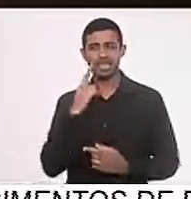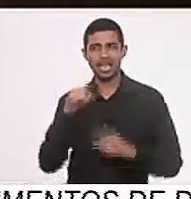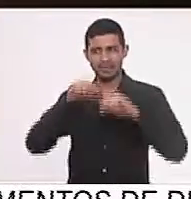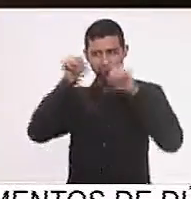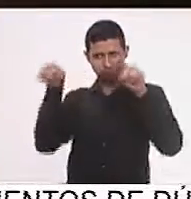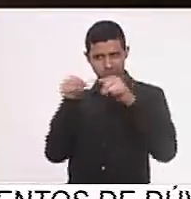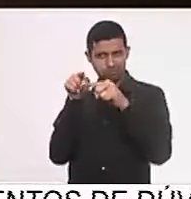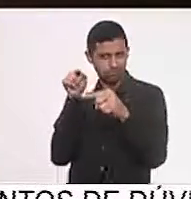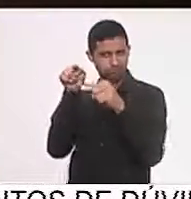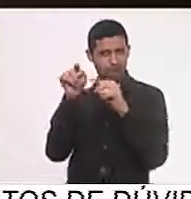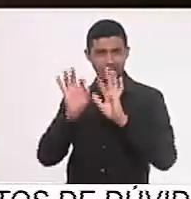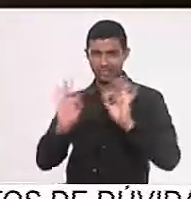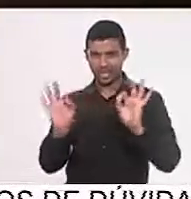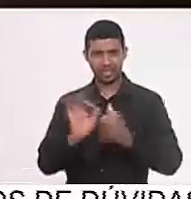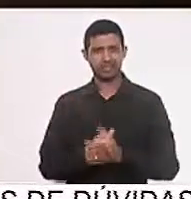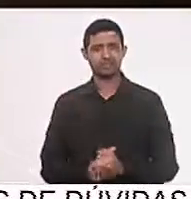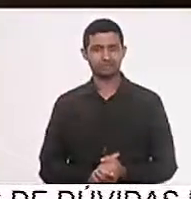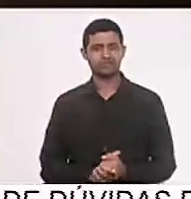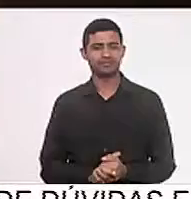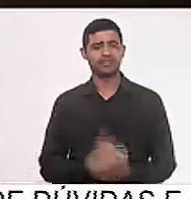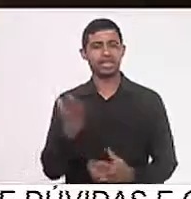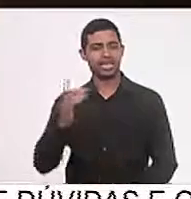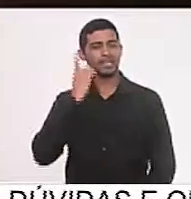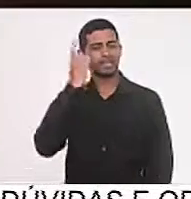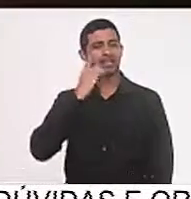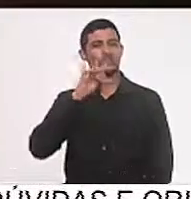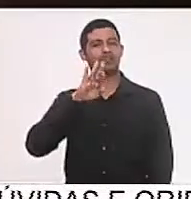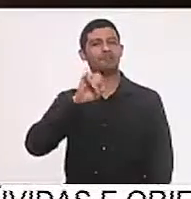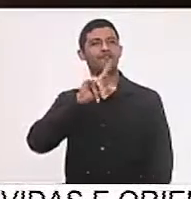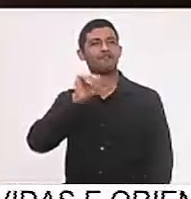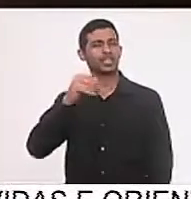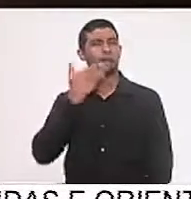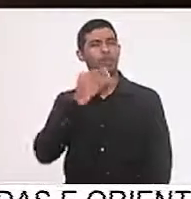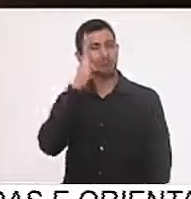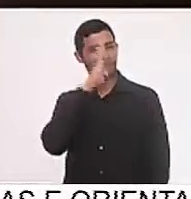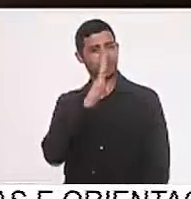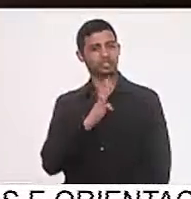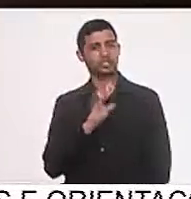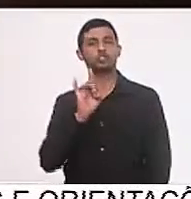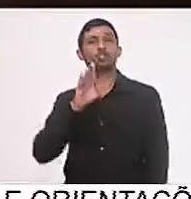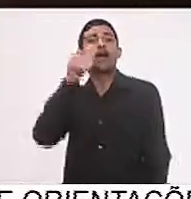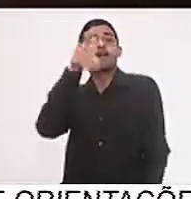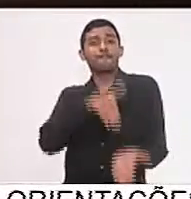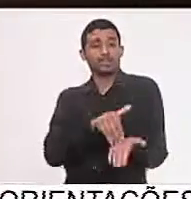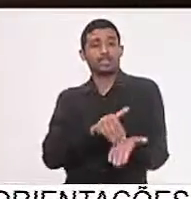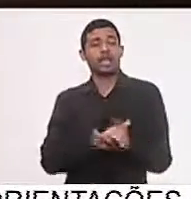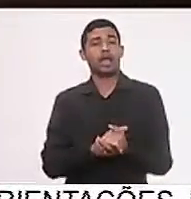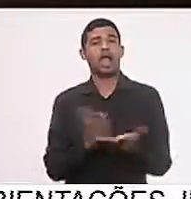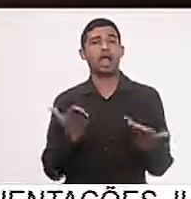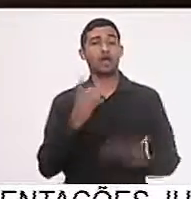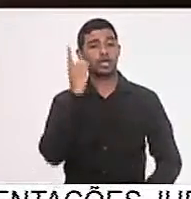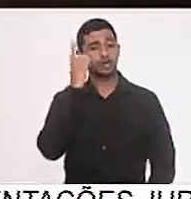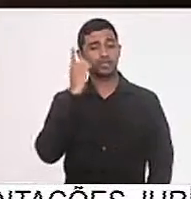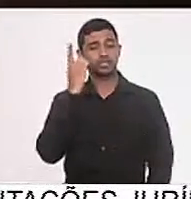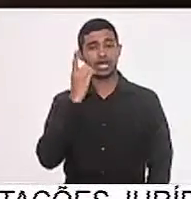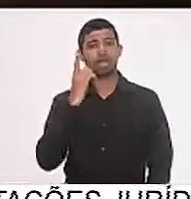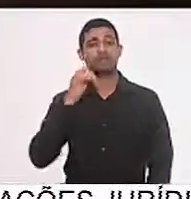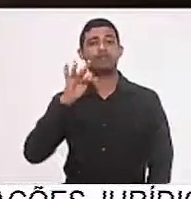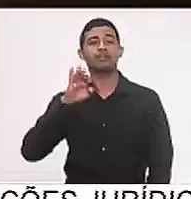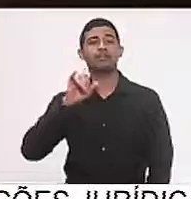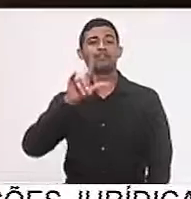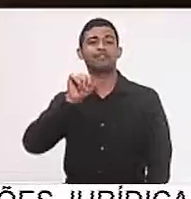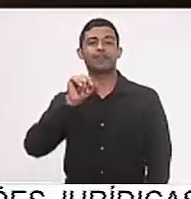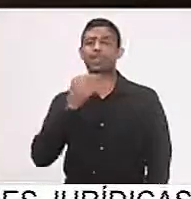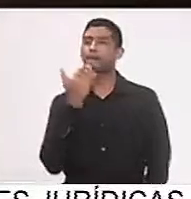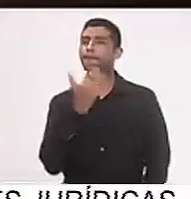minhas palavras, deputado Alexandre Freitas, que muito orgulho trouxe ao Brasil. Agora, para finalizar, essa importante discussão, deputado Alexandre Freitas, ela